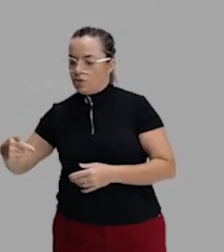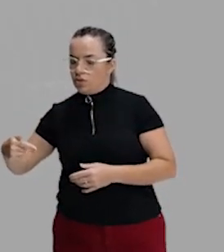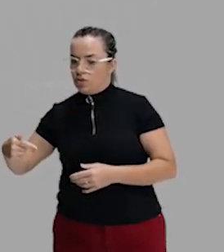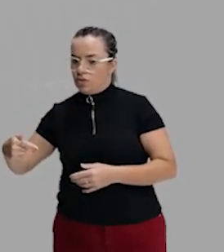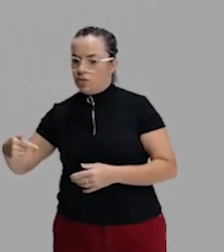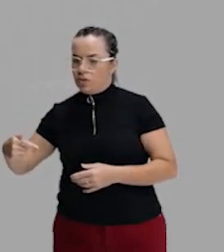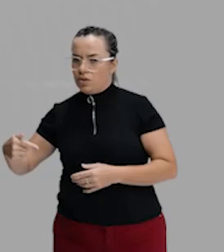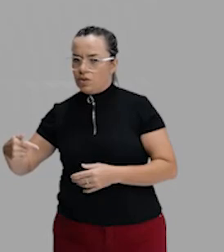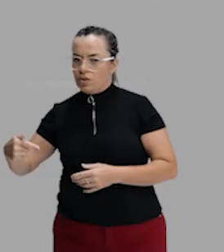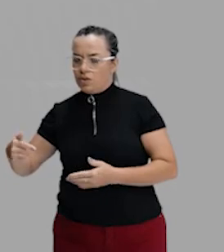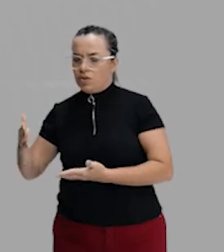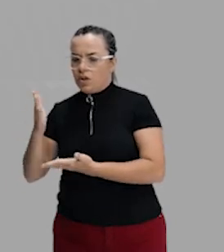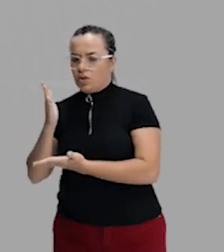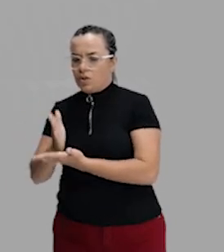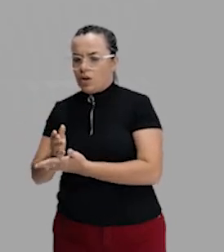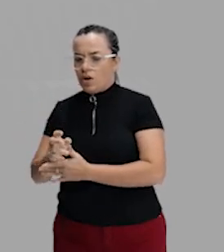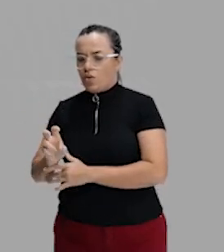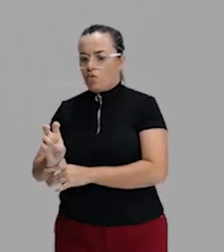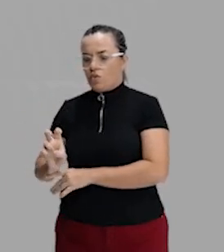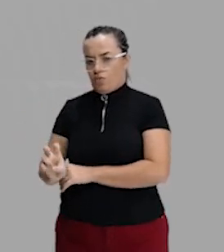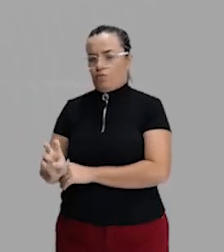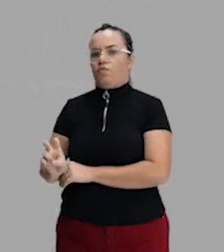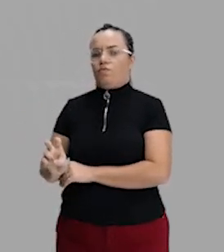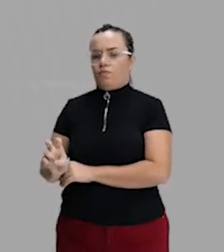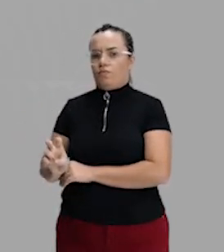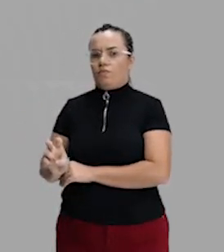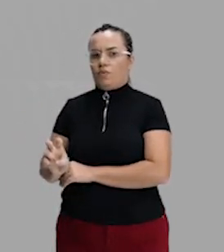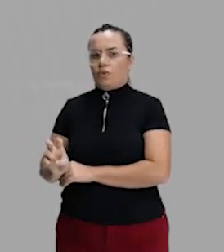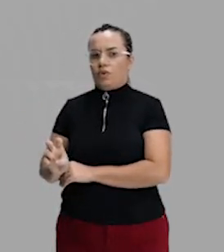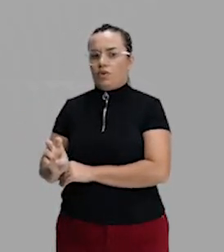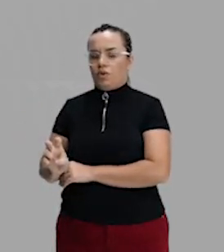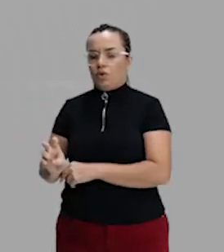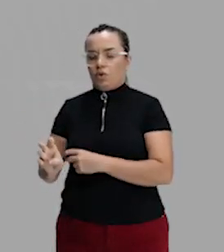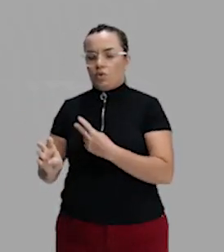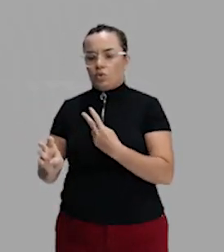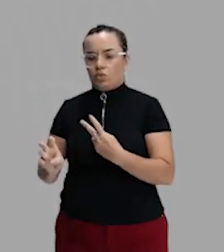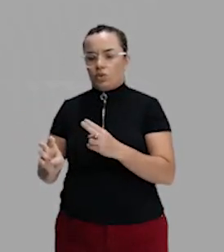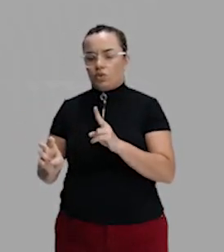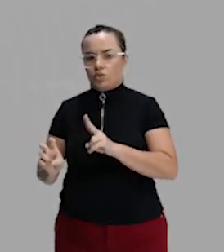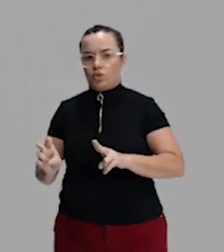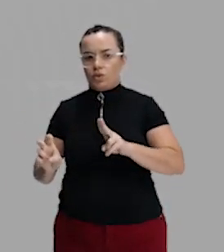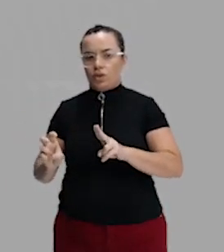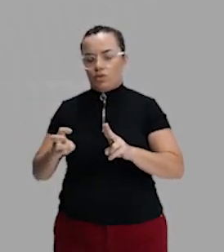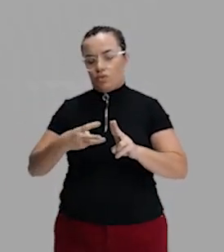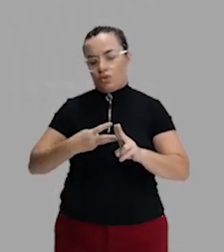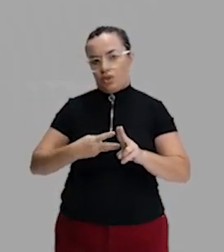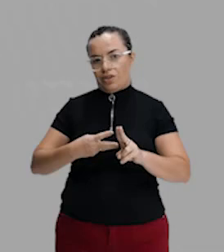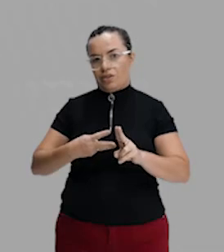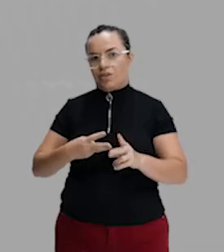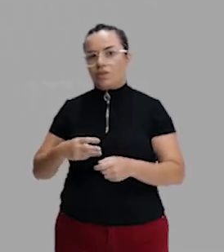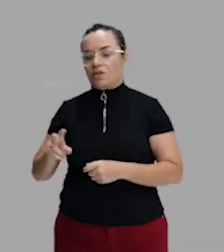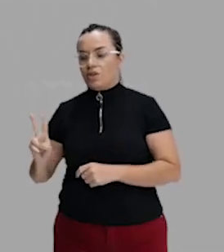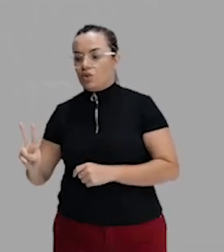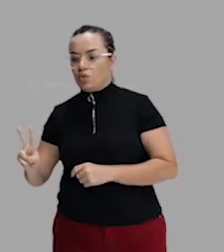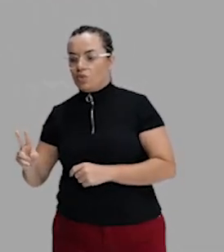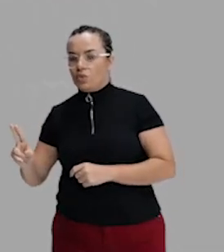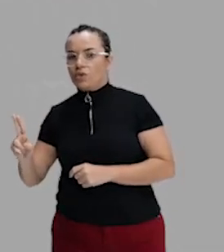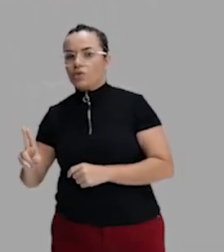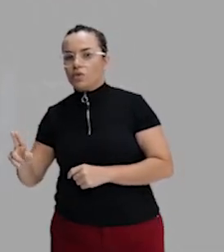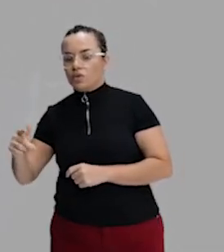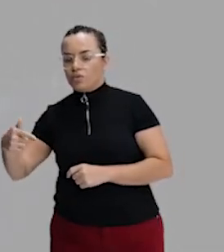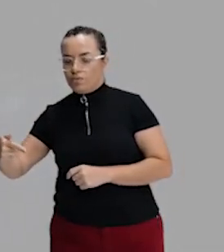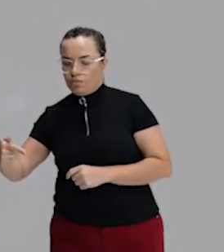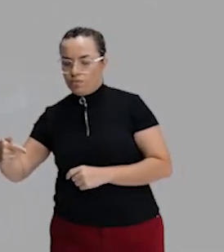Está o 5. Tá? O 5 está a 2 unidades do 3 e a 2 unidades do 7. Então, esse vértice